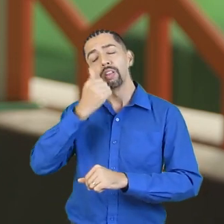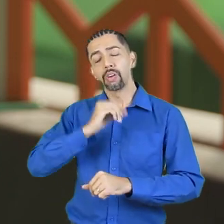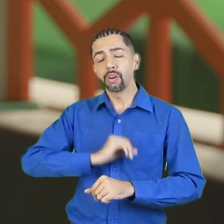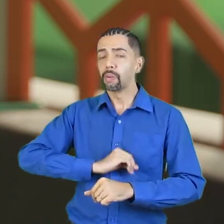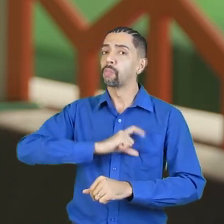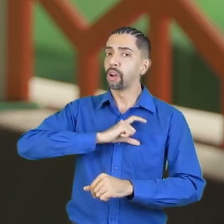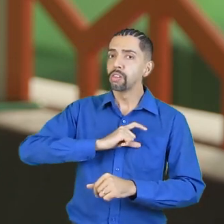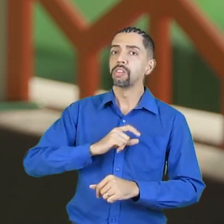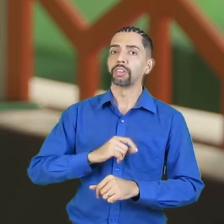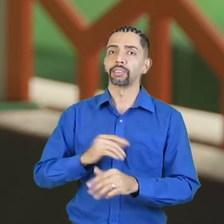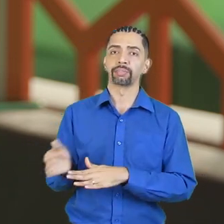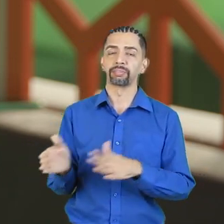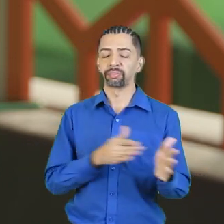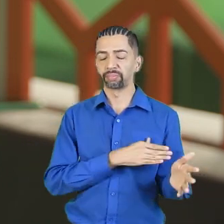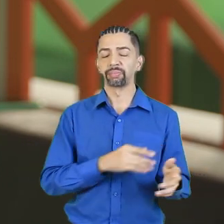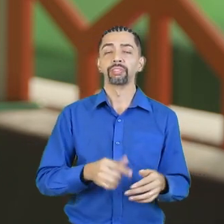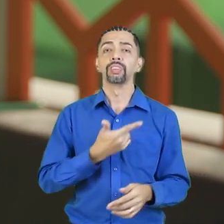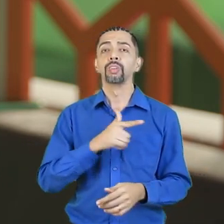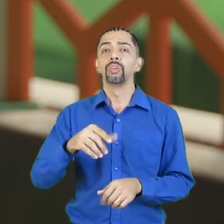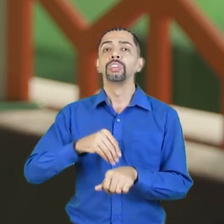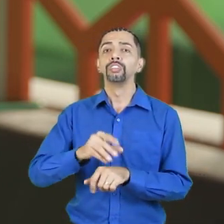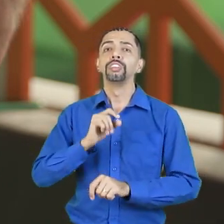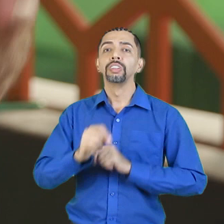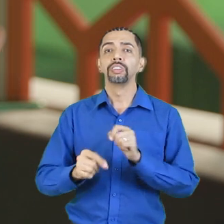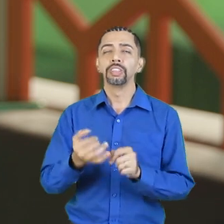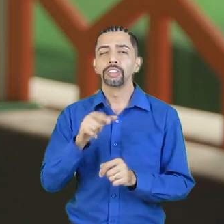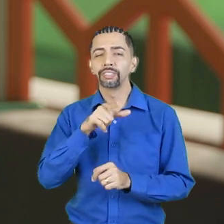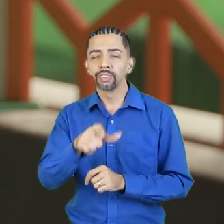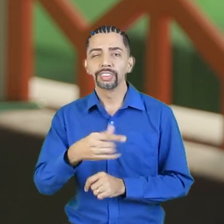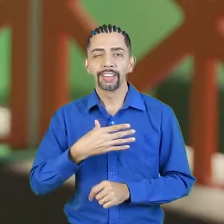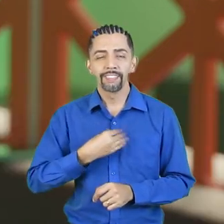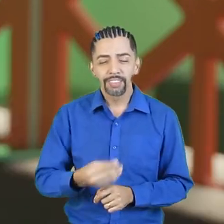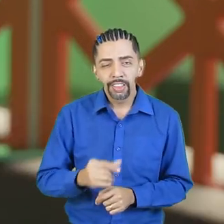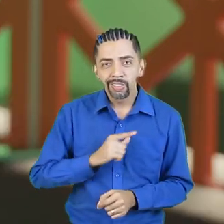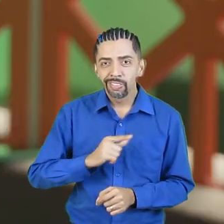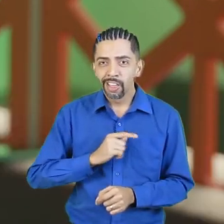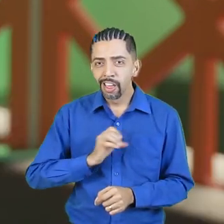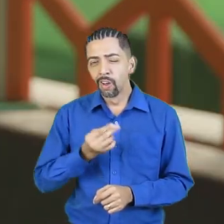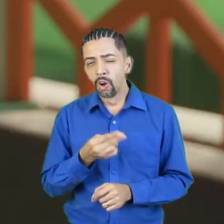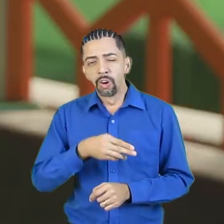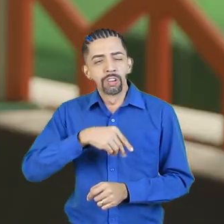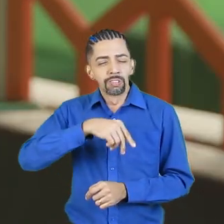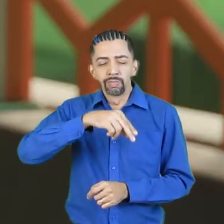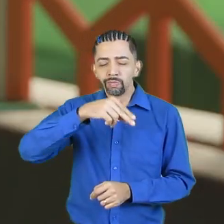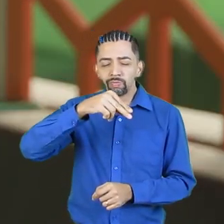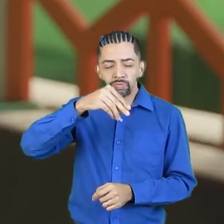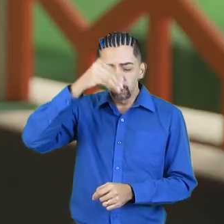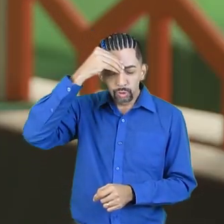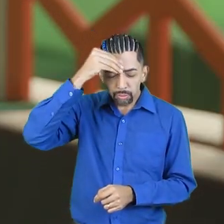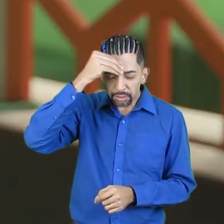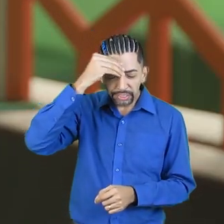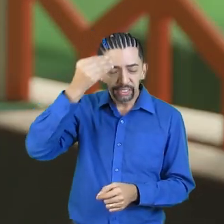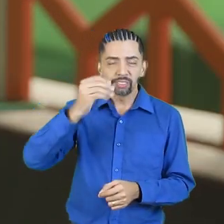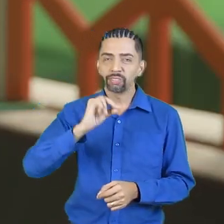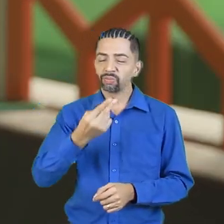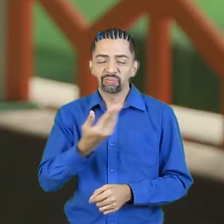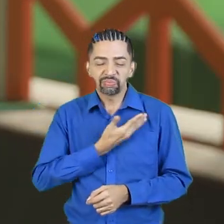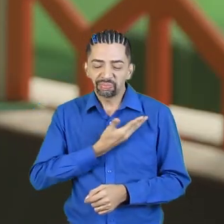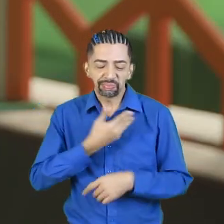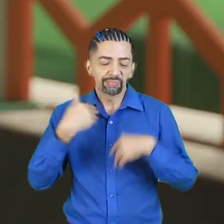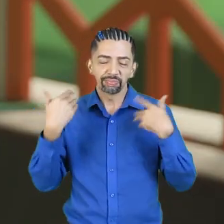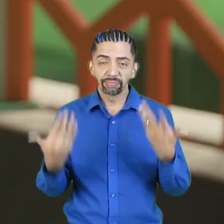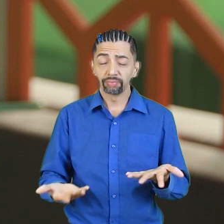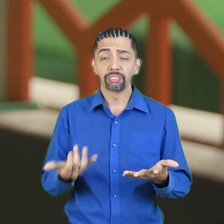filhos. Ou até você que tem sobrinhos ou filhos dos seus amigos, é preciso entender que o dinheiro que passa pelas mãos das